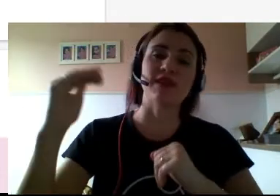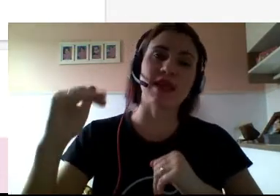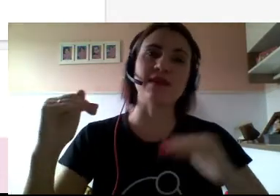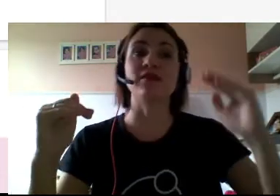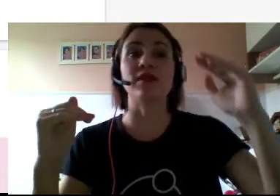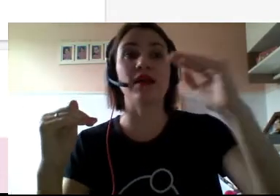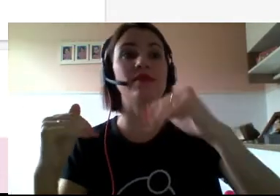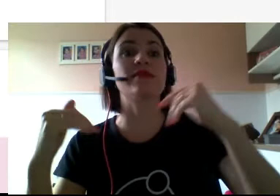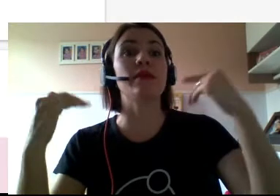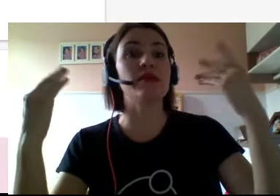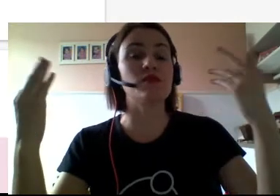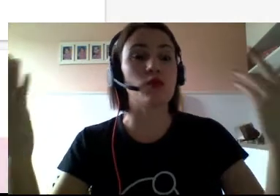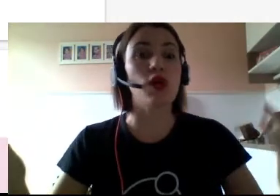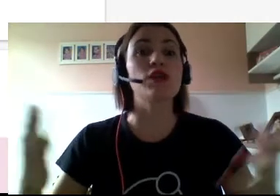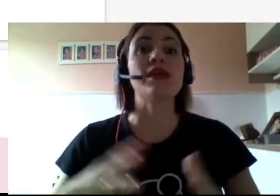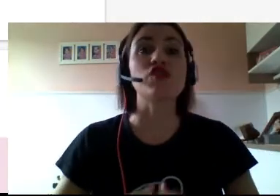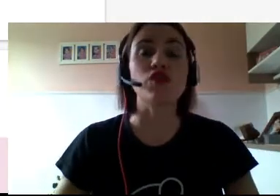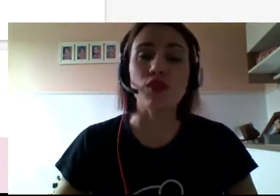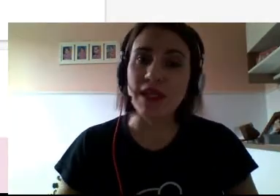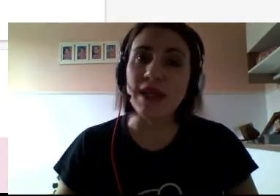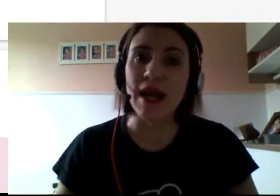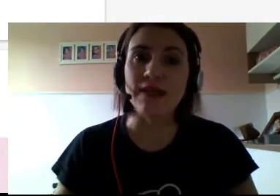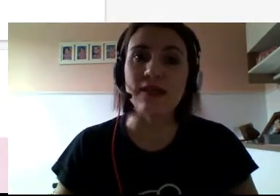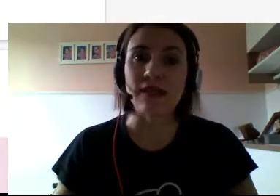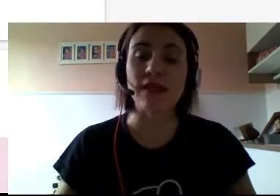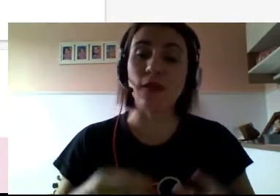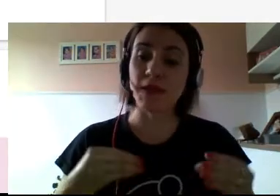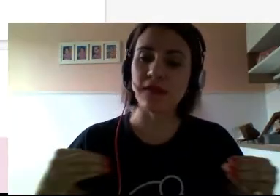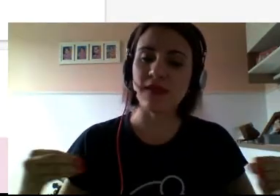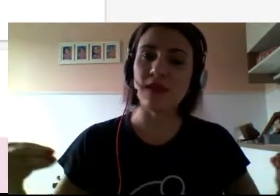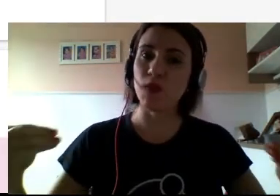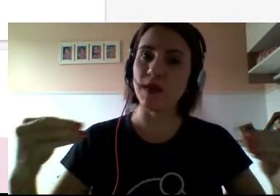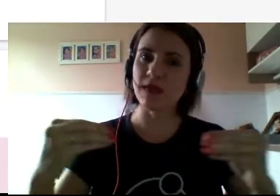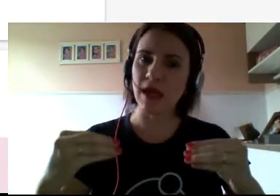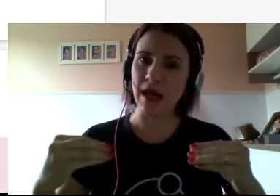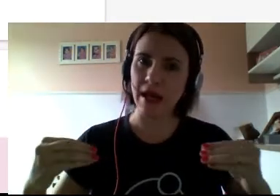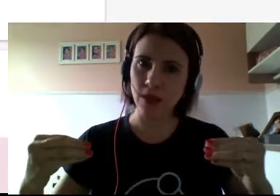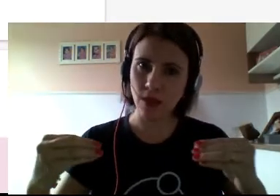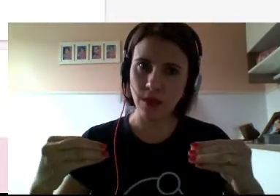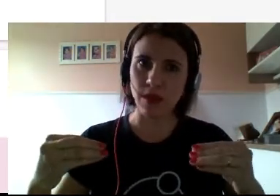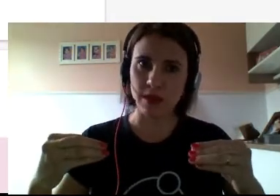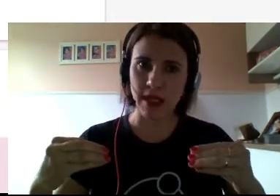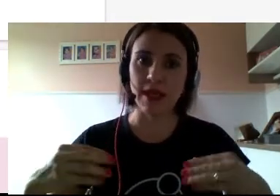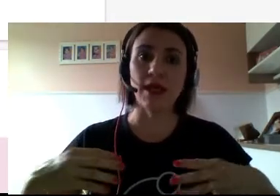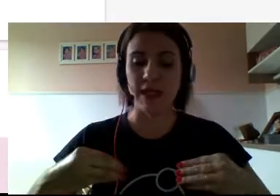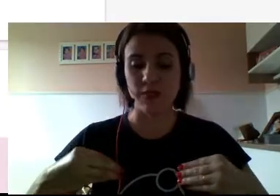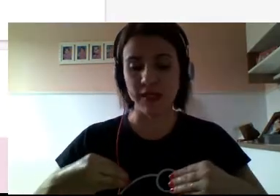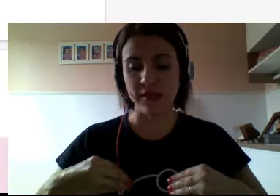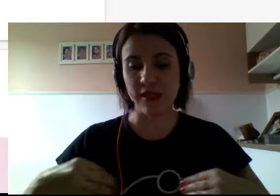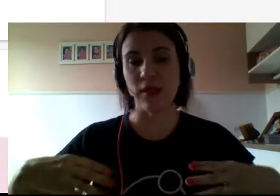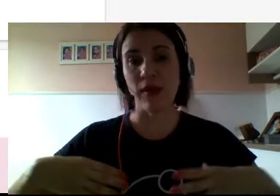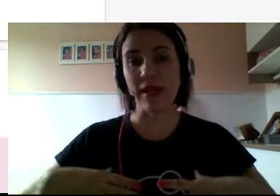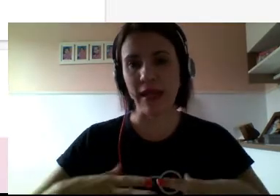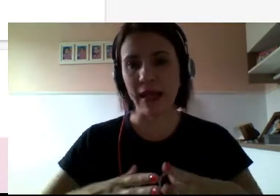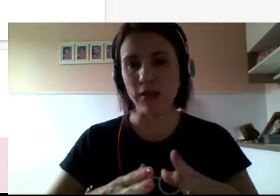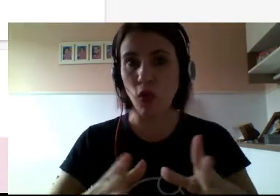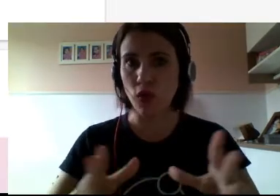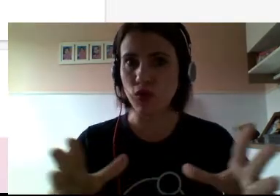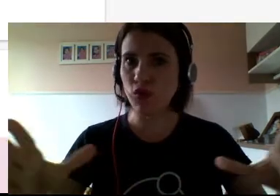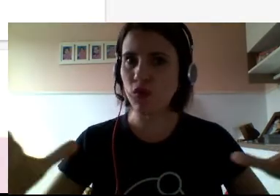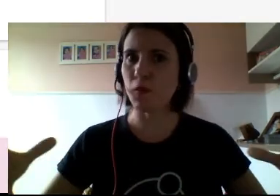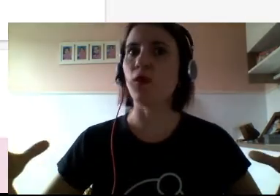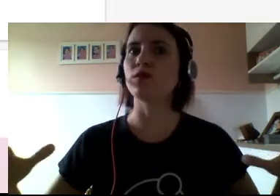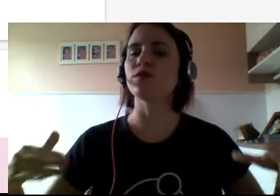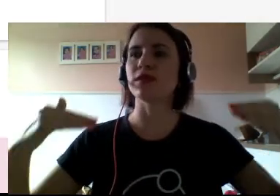personagens de entrada e saída até mesmo a sonoridade está então precisa do ensaio né eles precisam